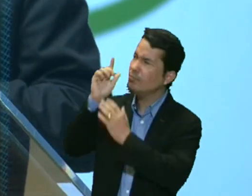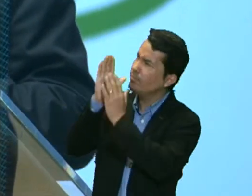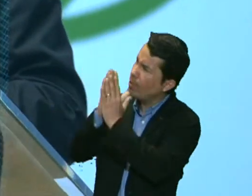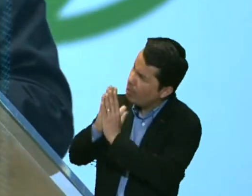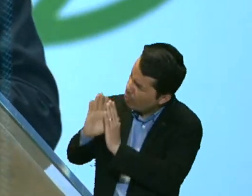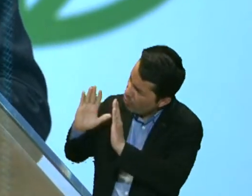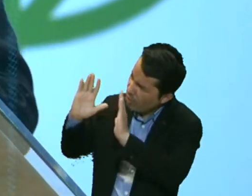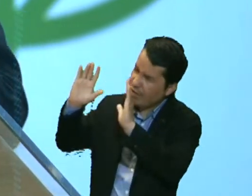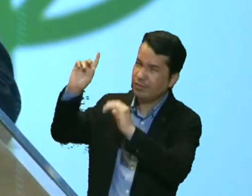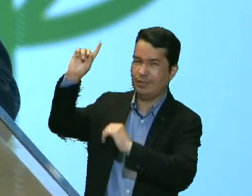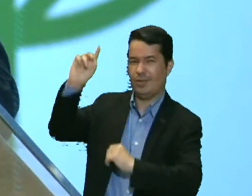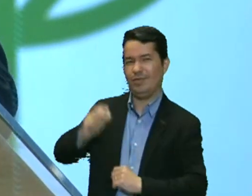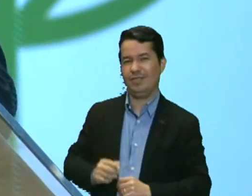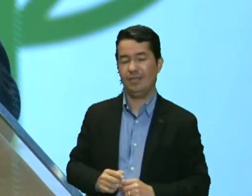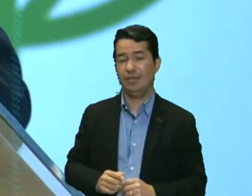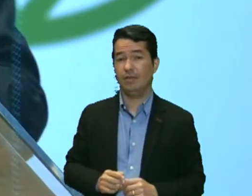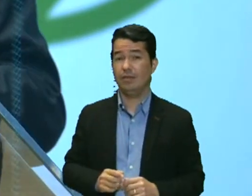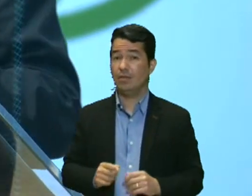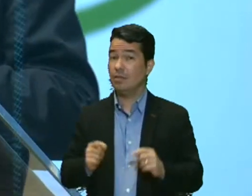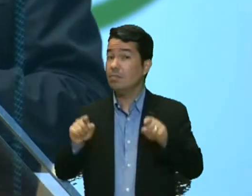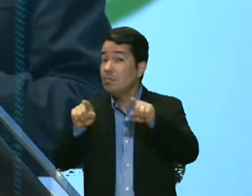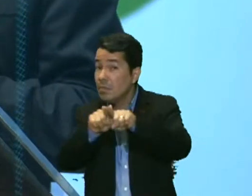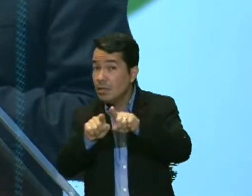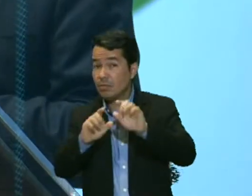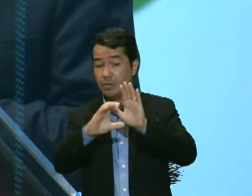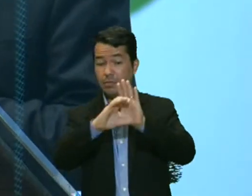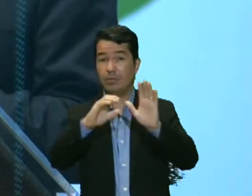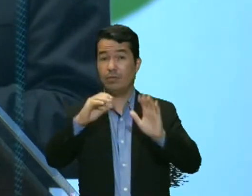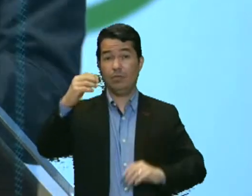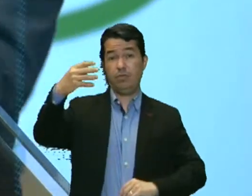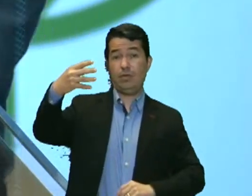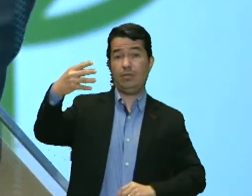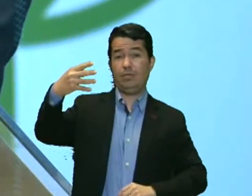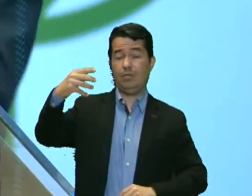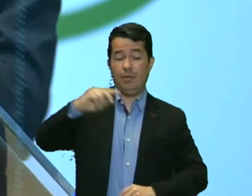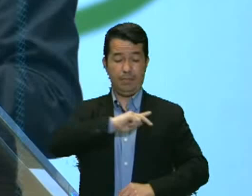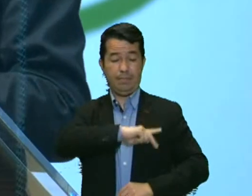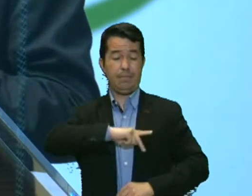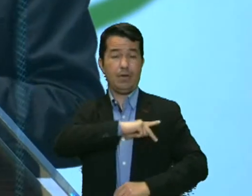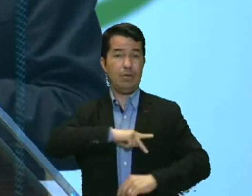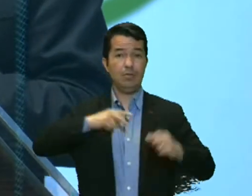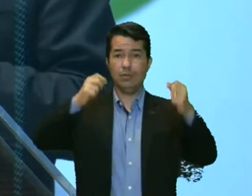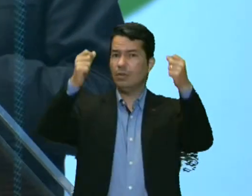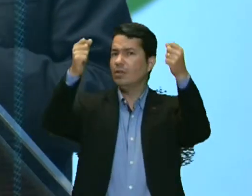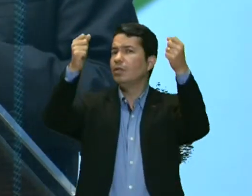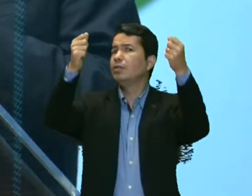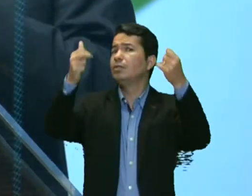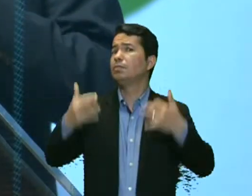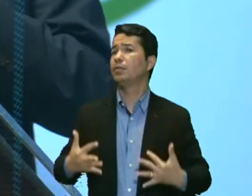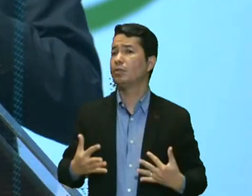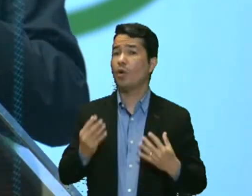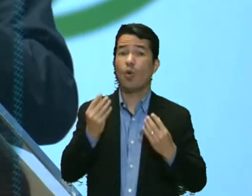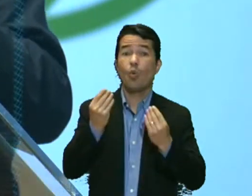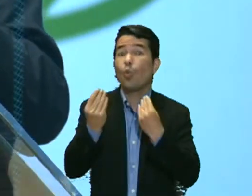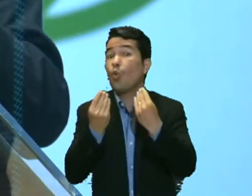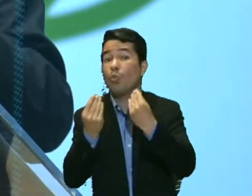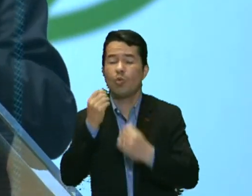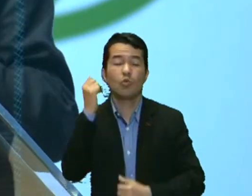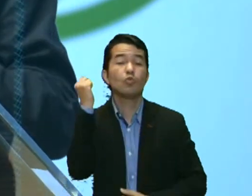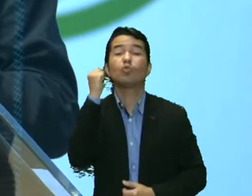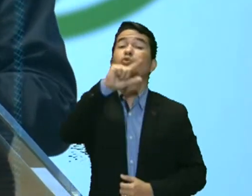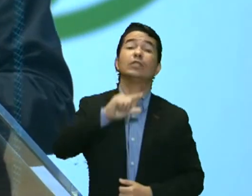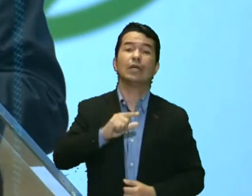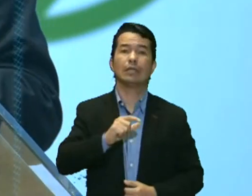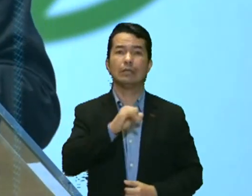Nesse mesmo capítulo 4, Paulo compartilha como ele conseguia enfrentar as adversidades e